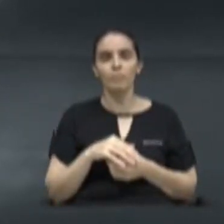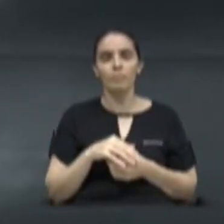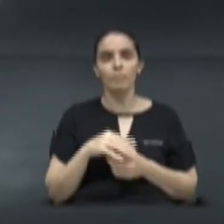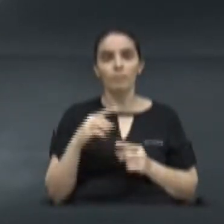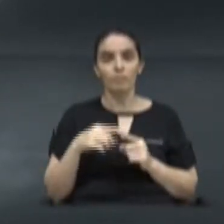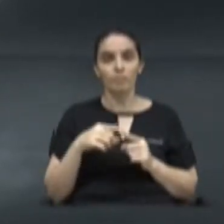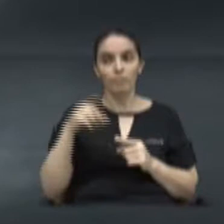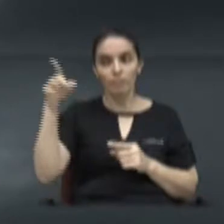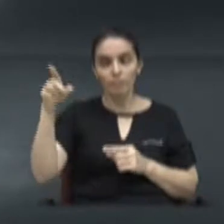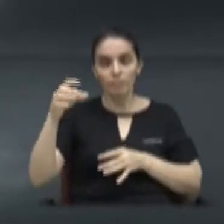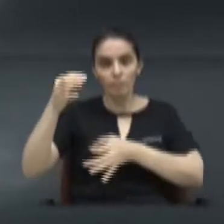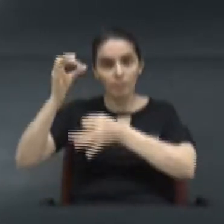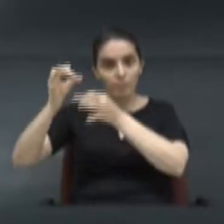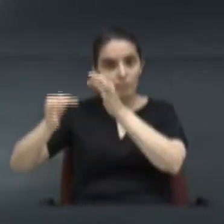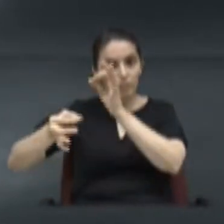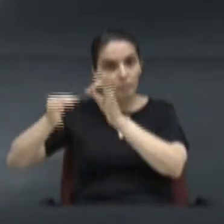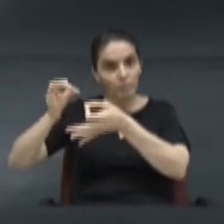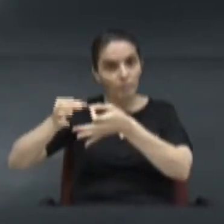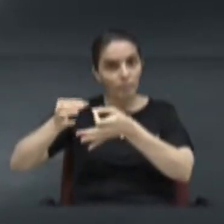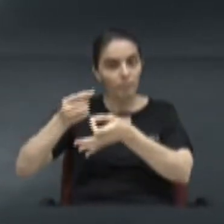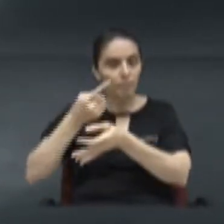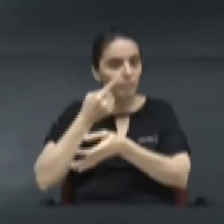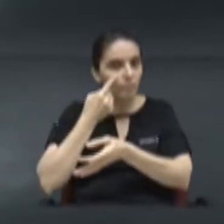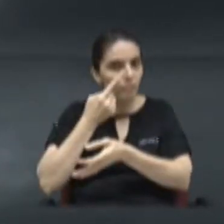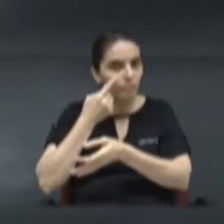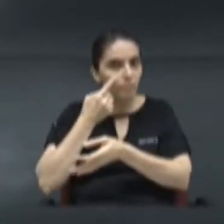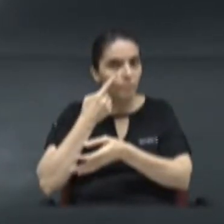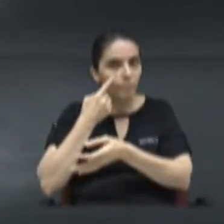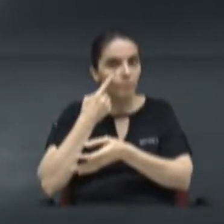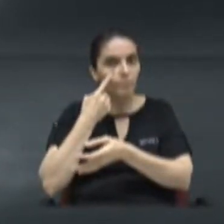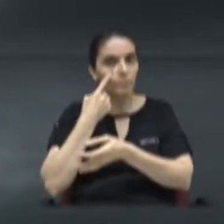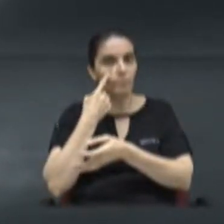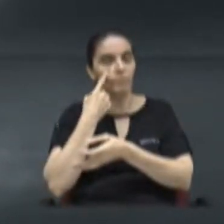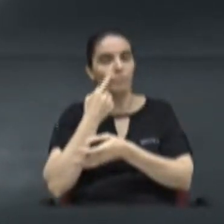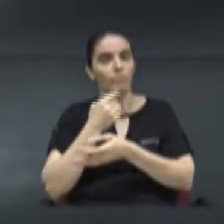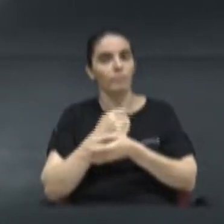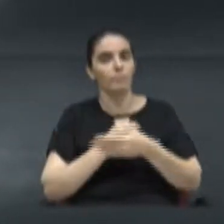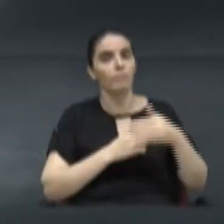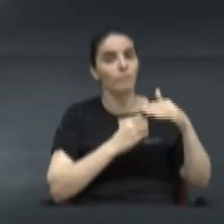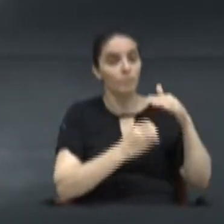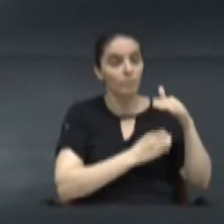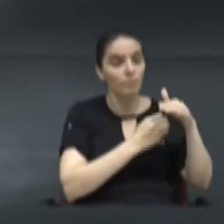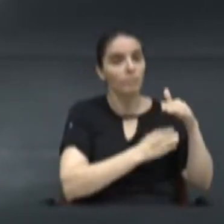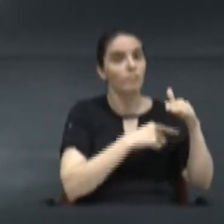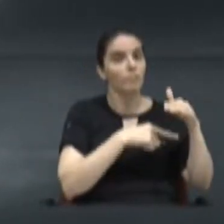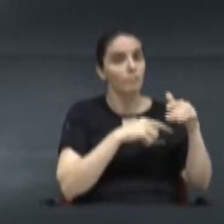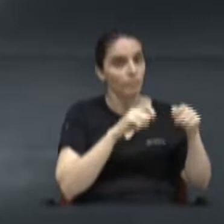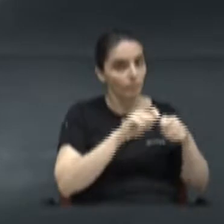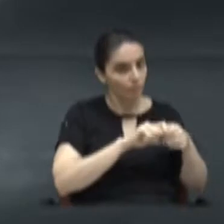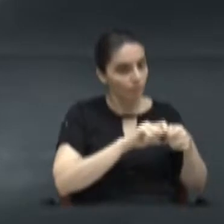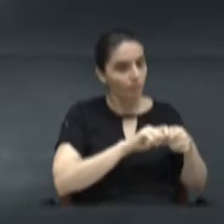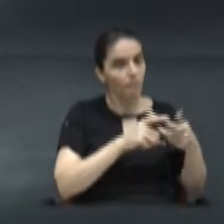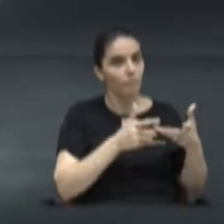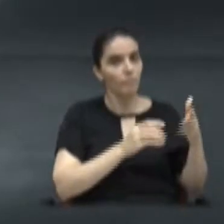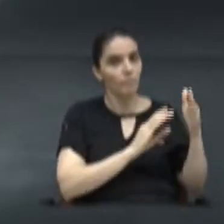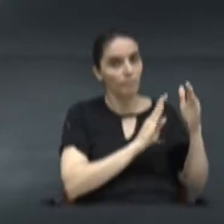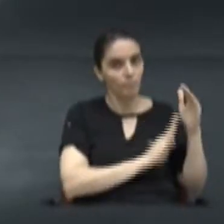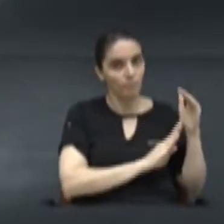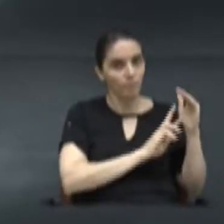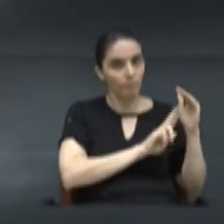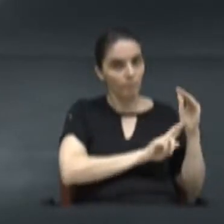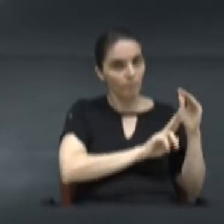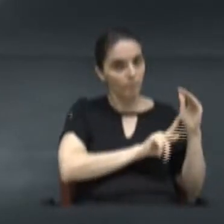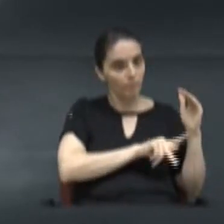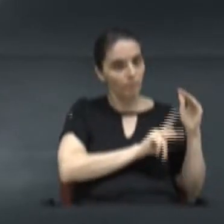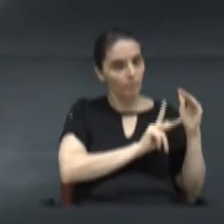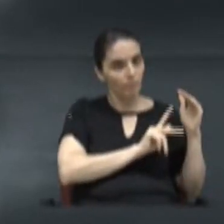que regula e que fiscaliza as ações da concessionária de água e esgoto, a BRK.